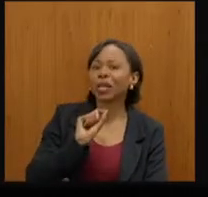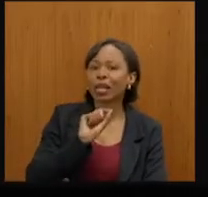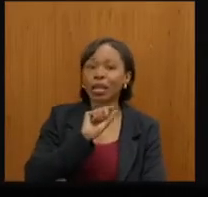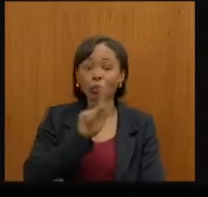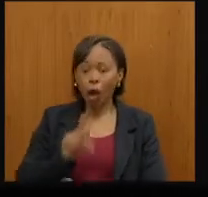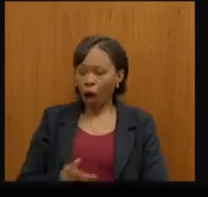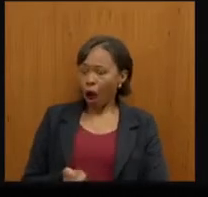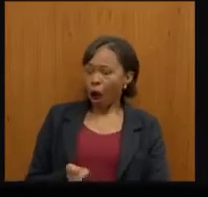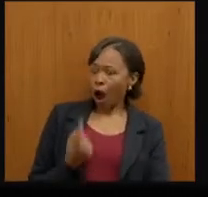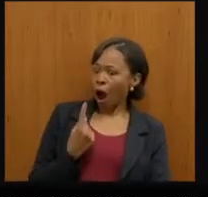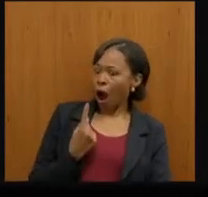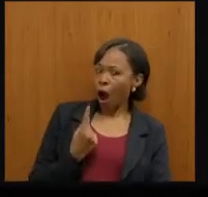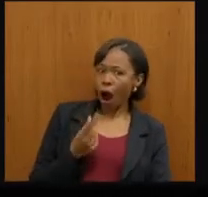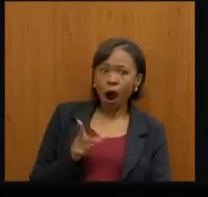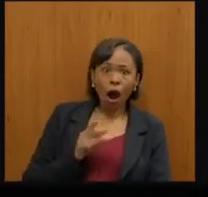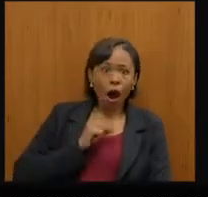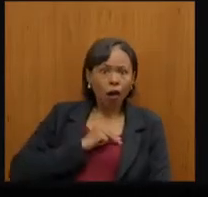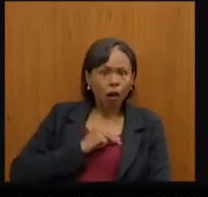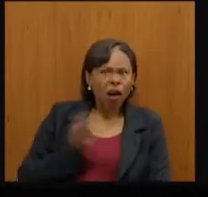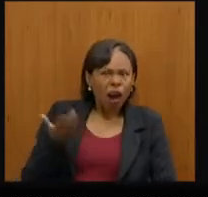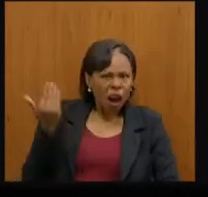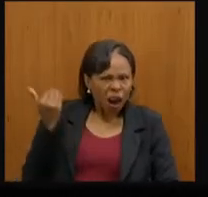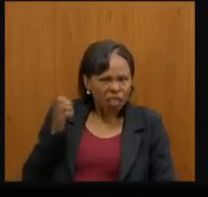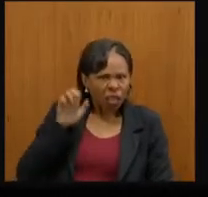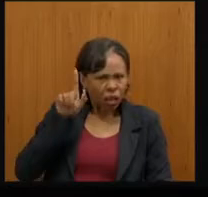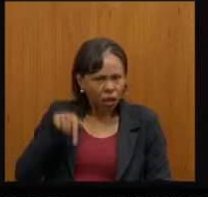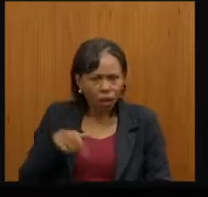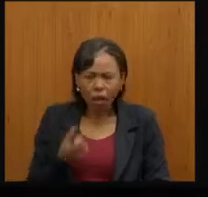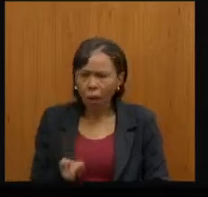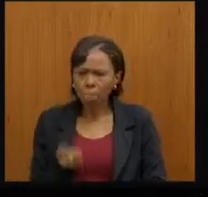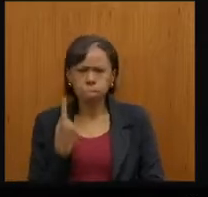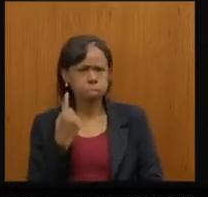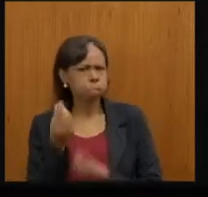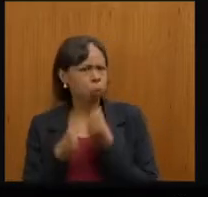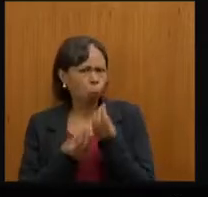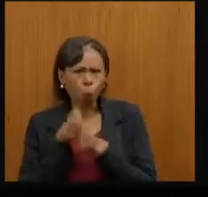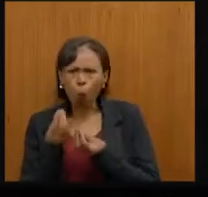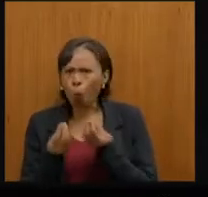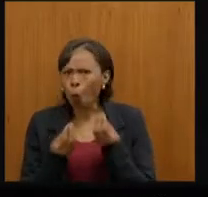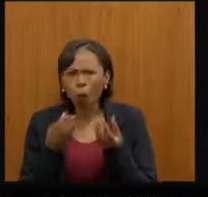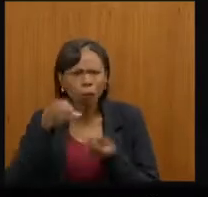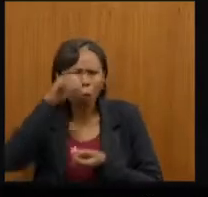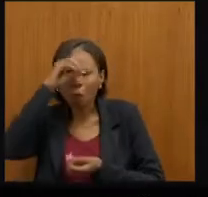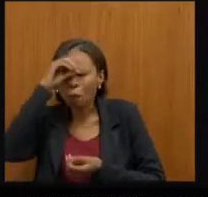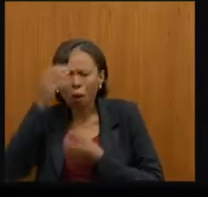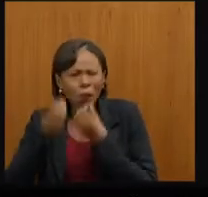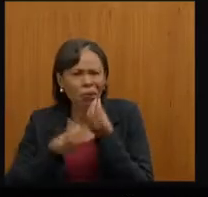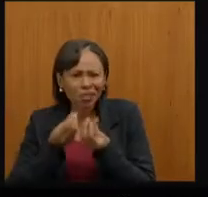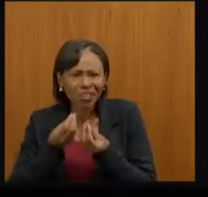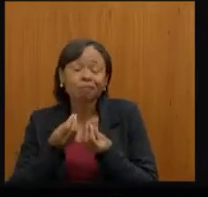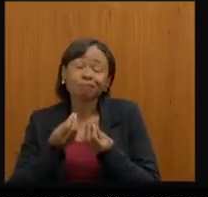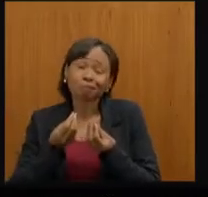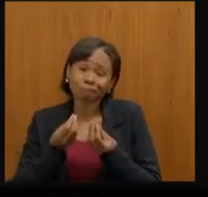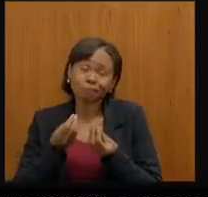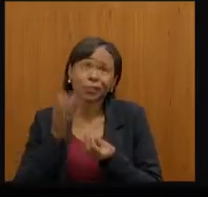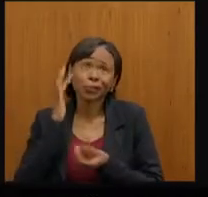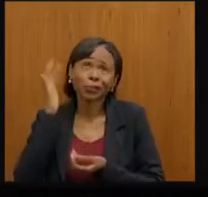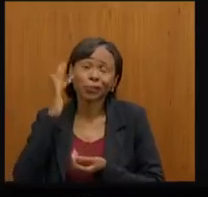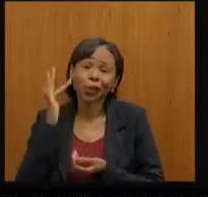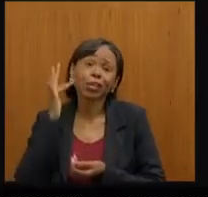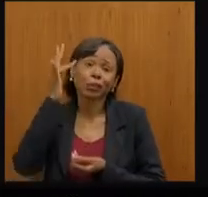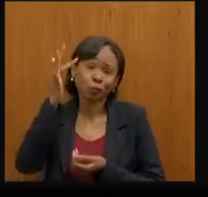tá para virar e falar nossa assim tudo depois a Bárbara né e acho